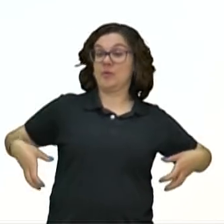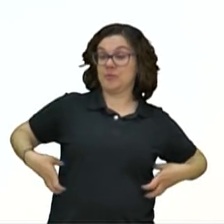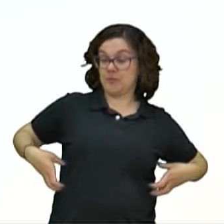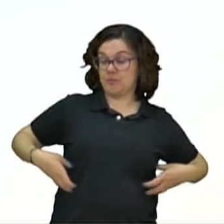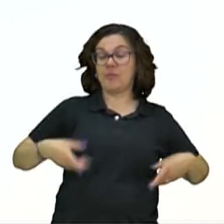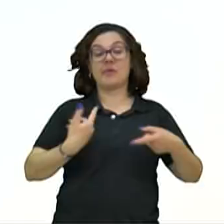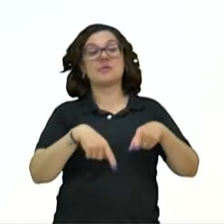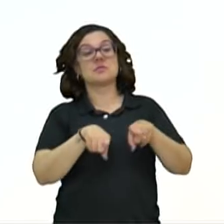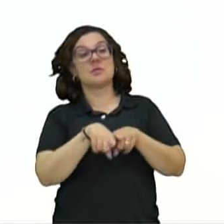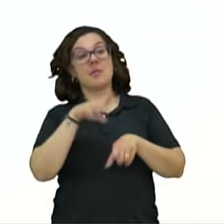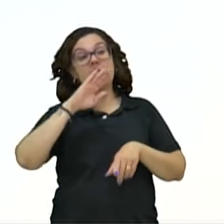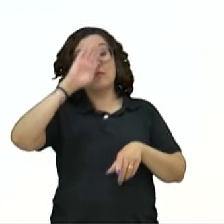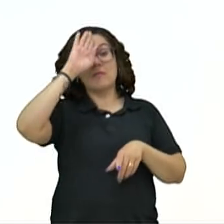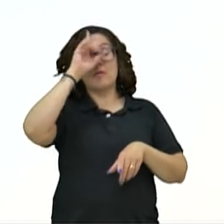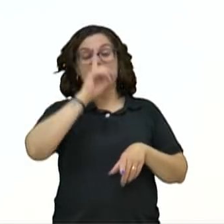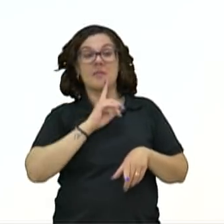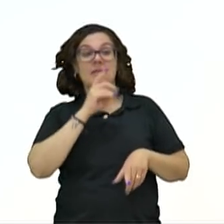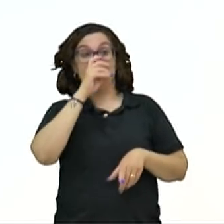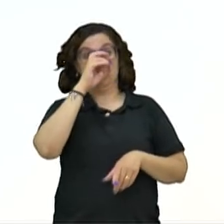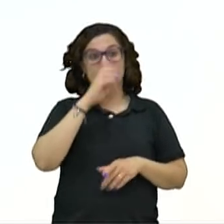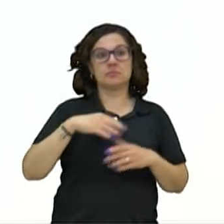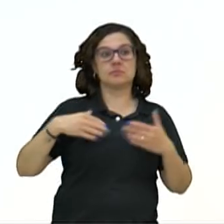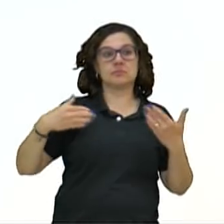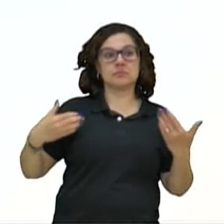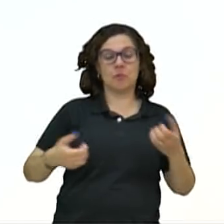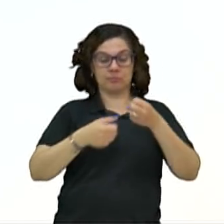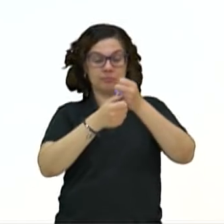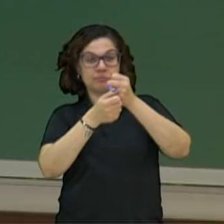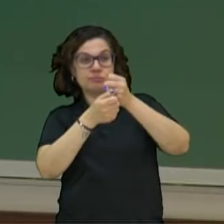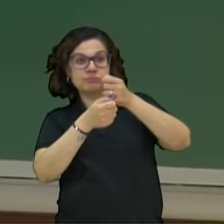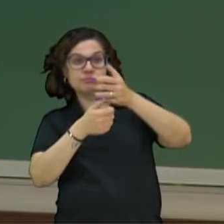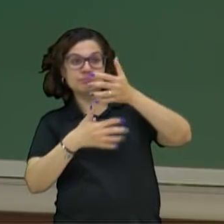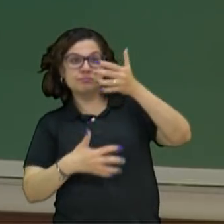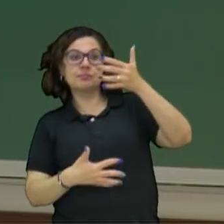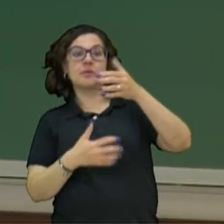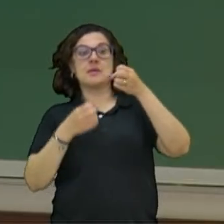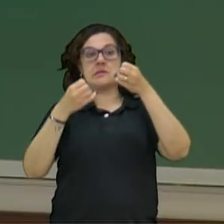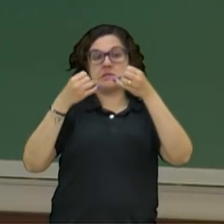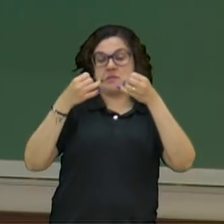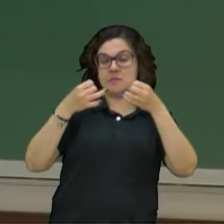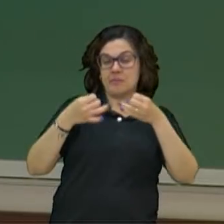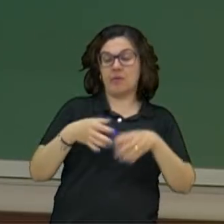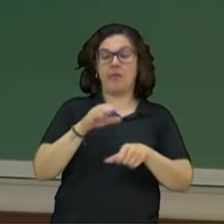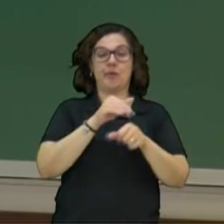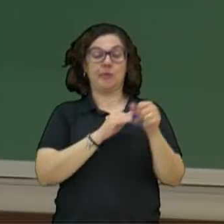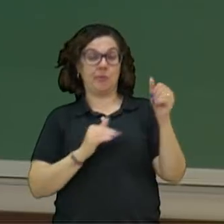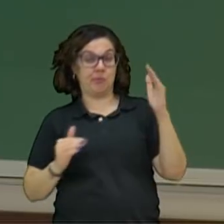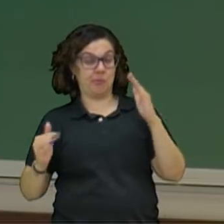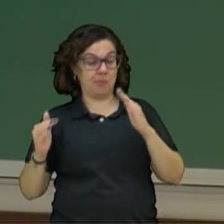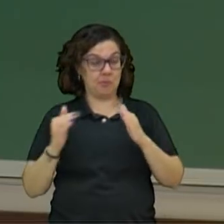febre amarela e outras, tá? Não dá, infelizmente, né, nessa aula para eu falar de cada